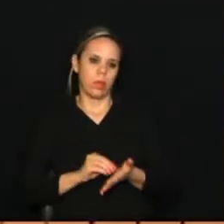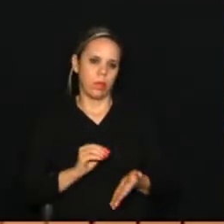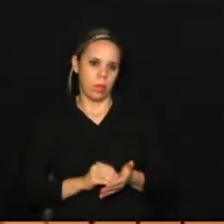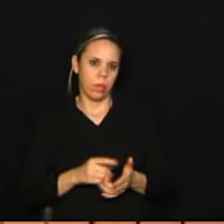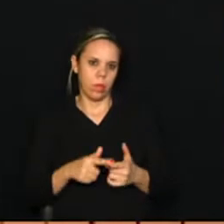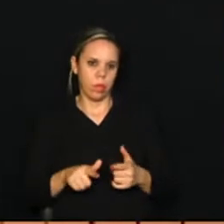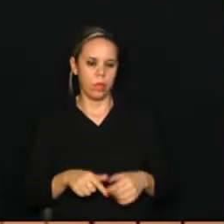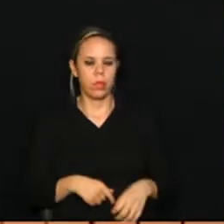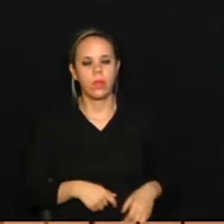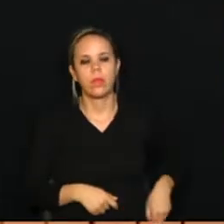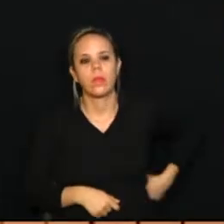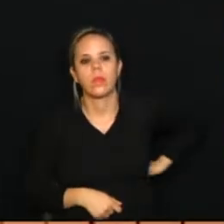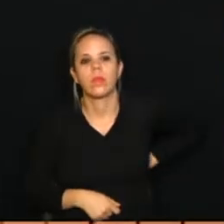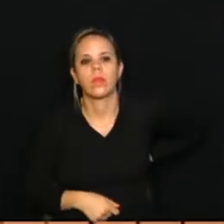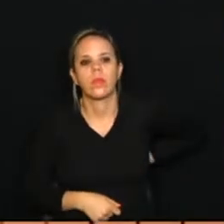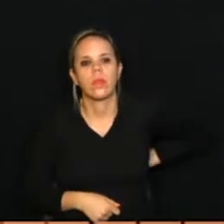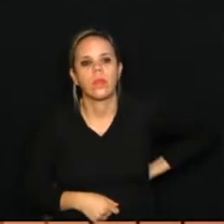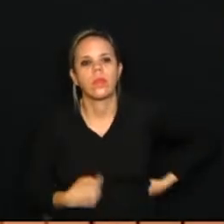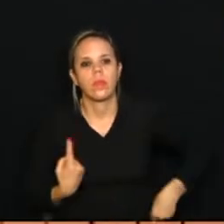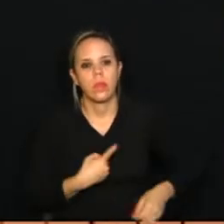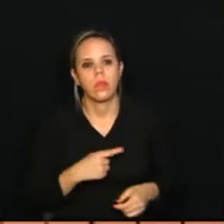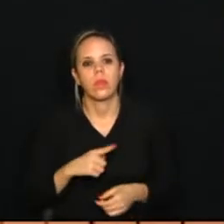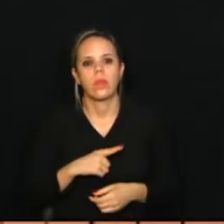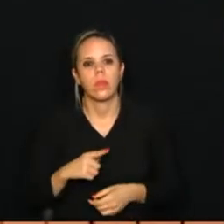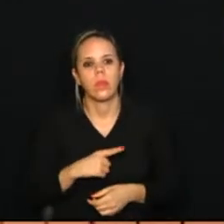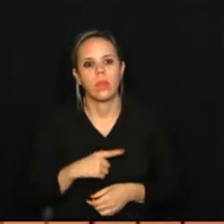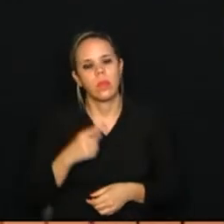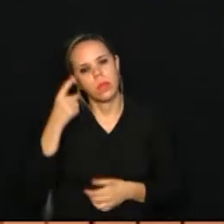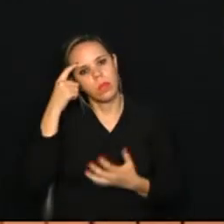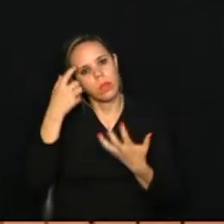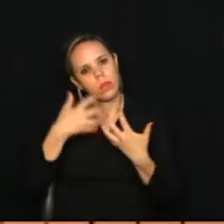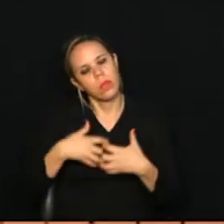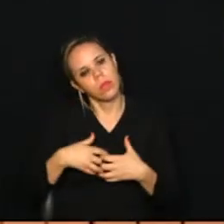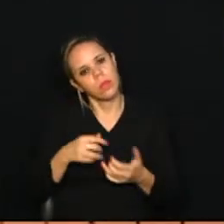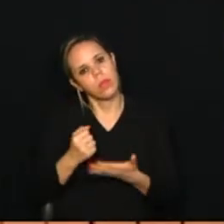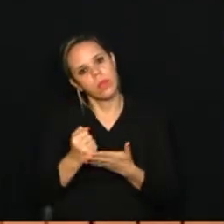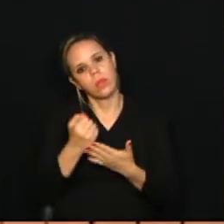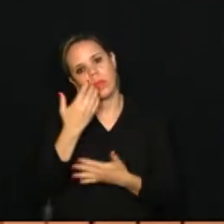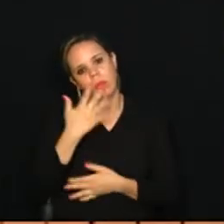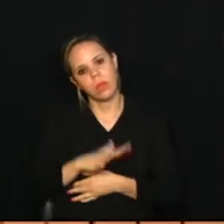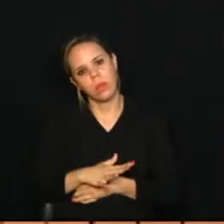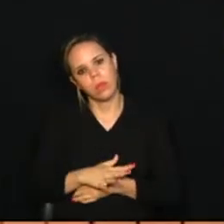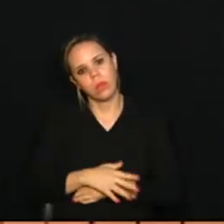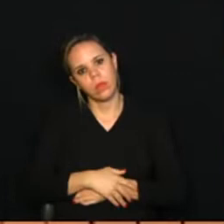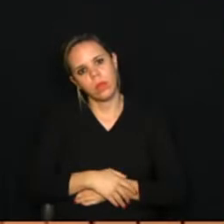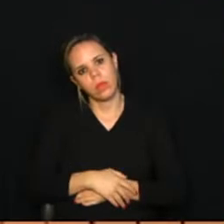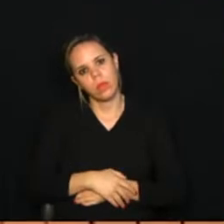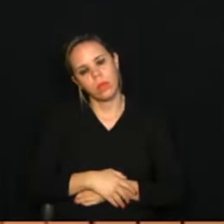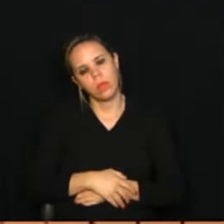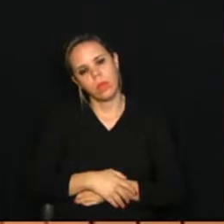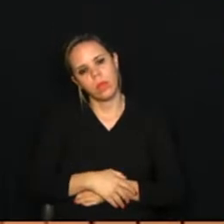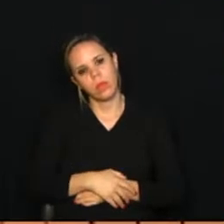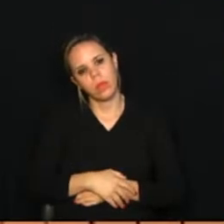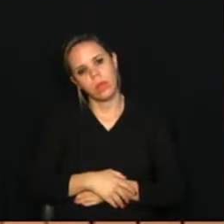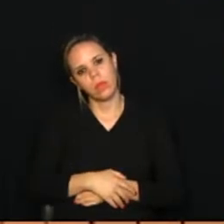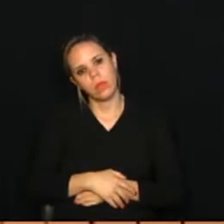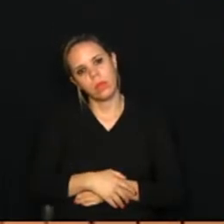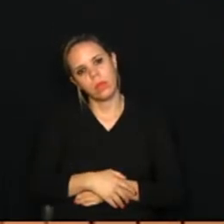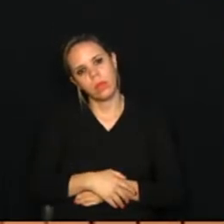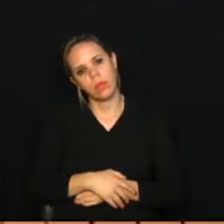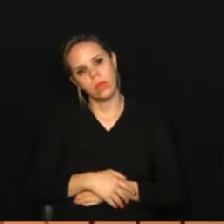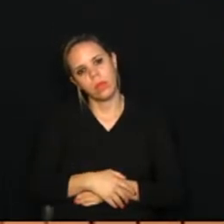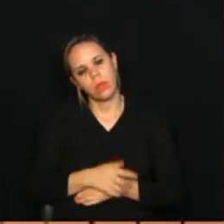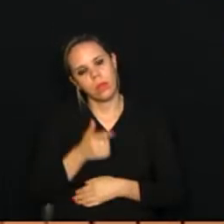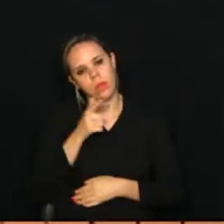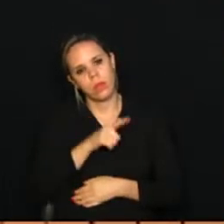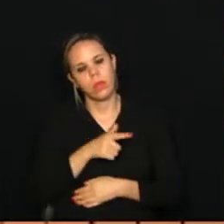Mas são situações que nós vamos ter que repensar e ajudar essas crianças a se